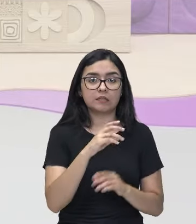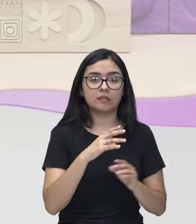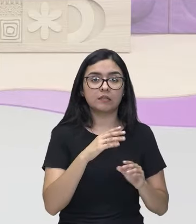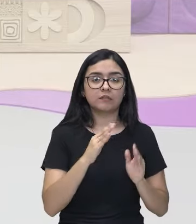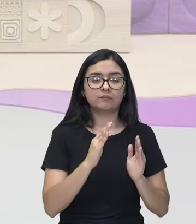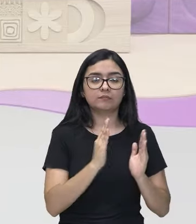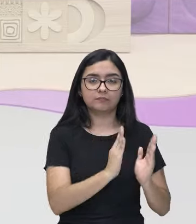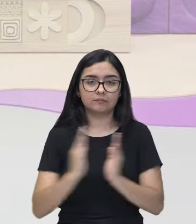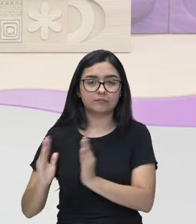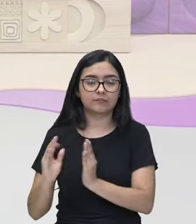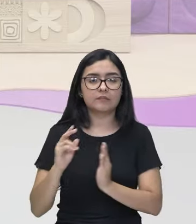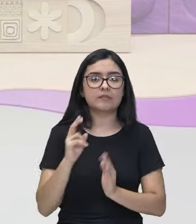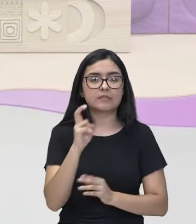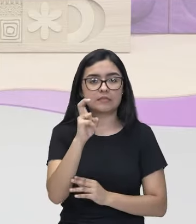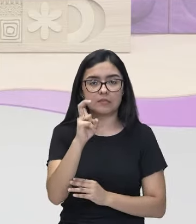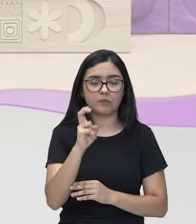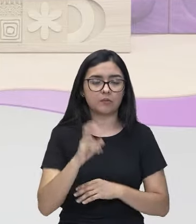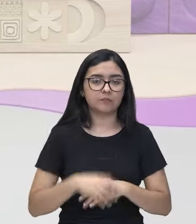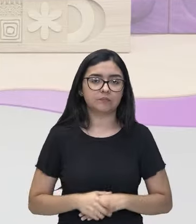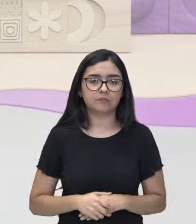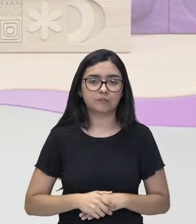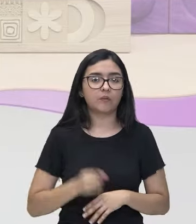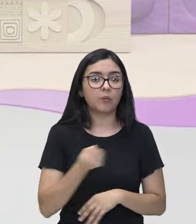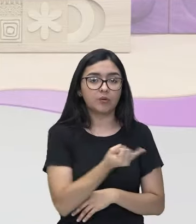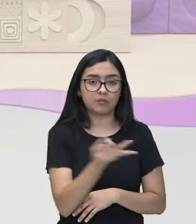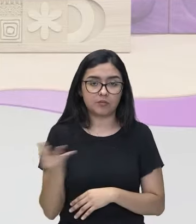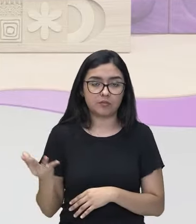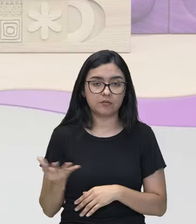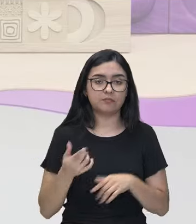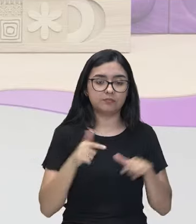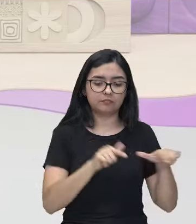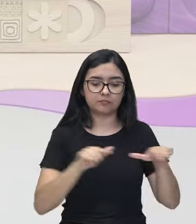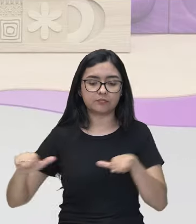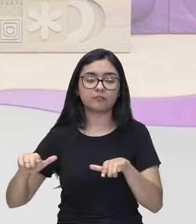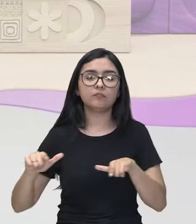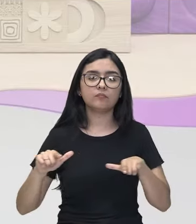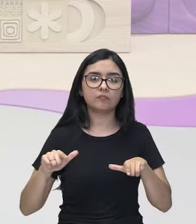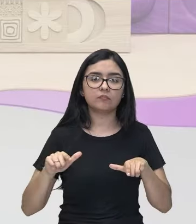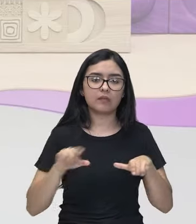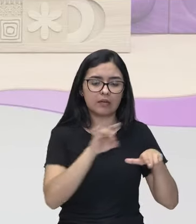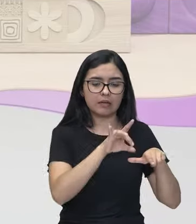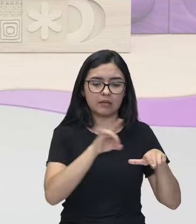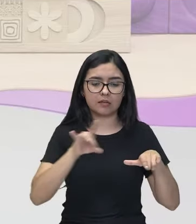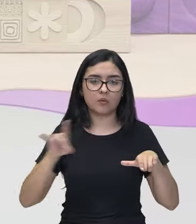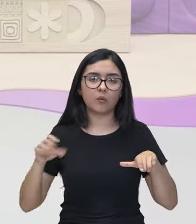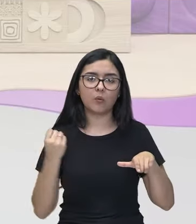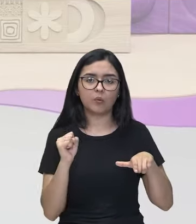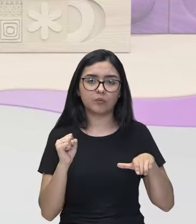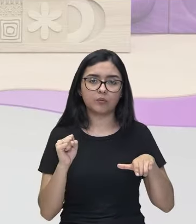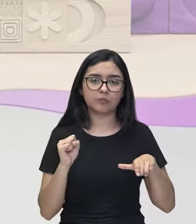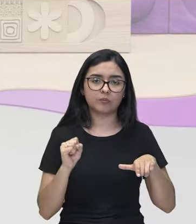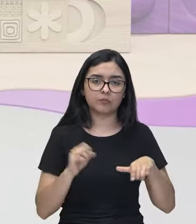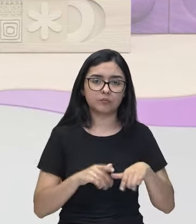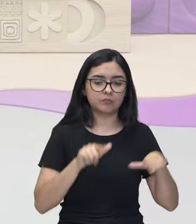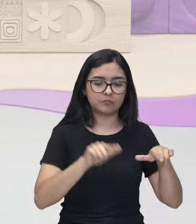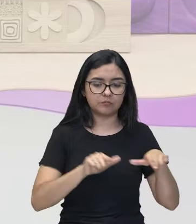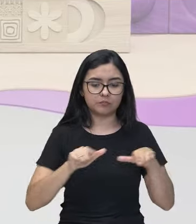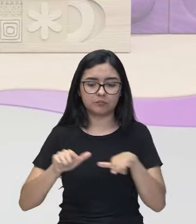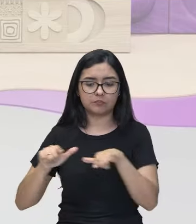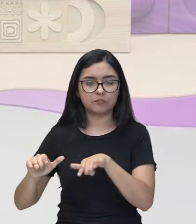de lajotas em cada fileira, nós temos 8. Em cada fileira nós temos 8. E aí, para saber